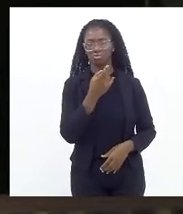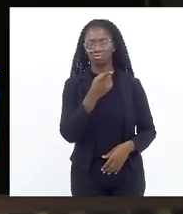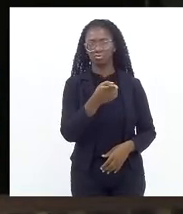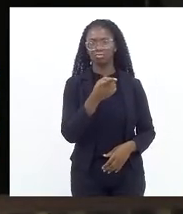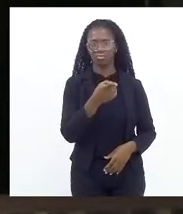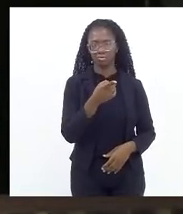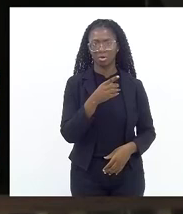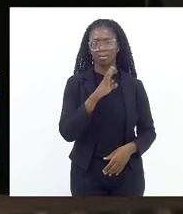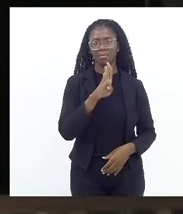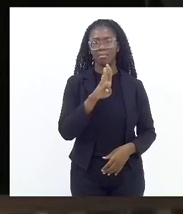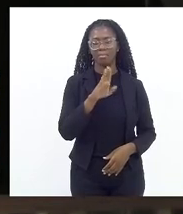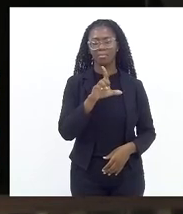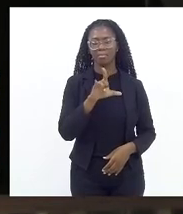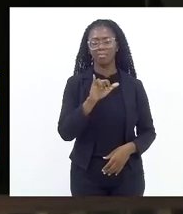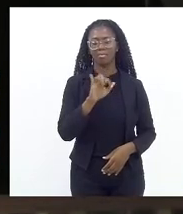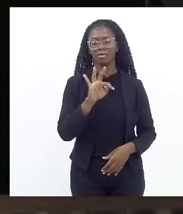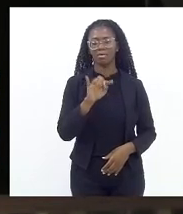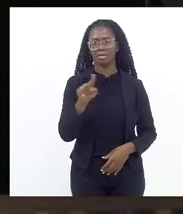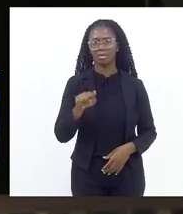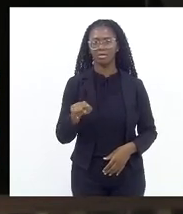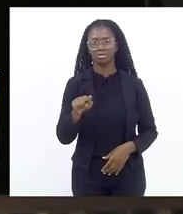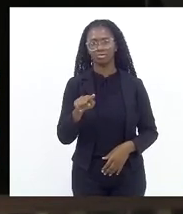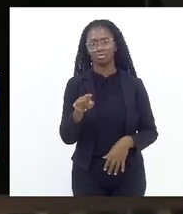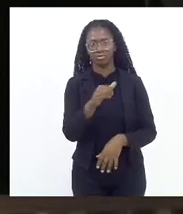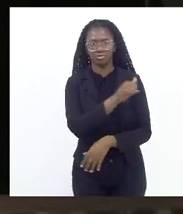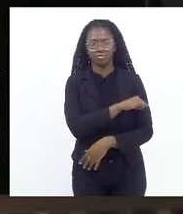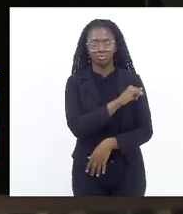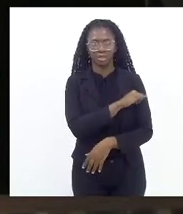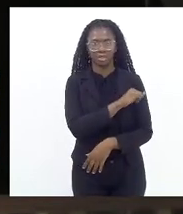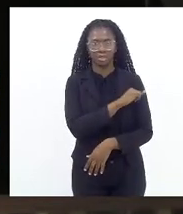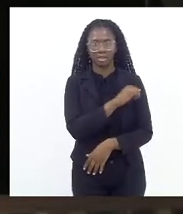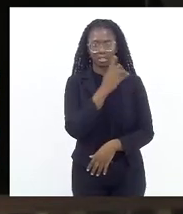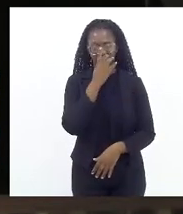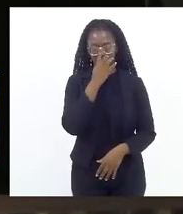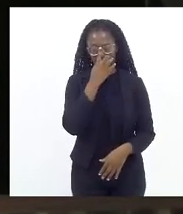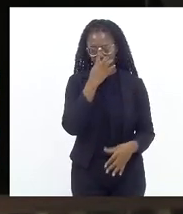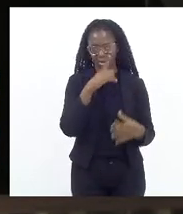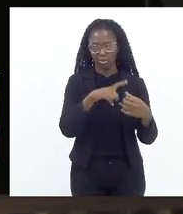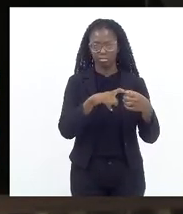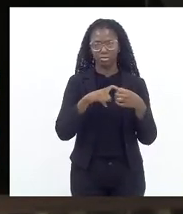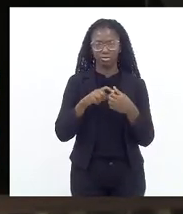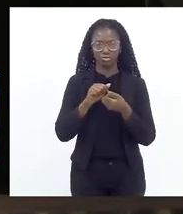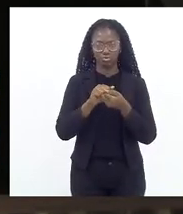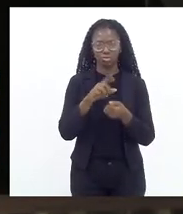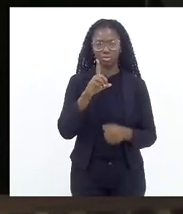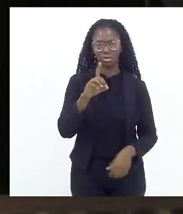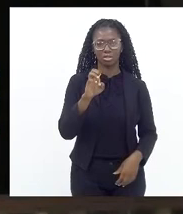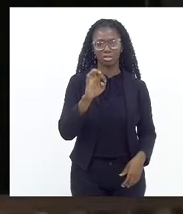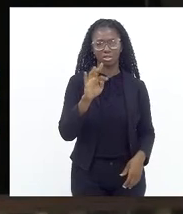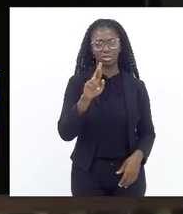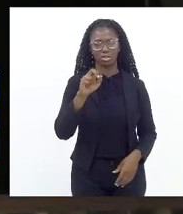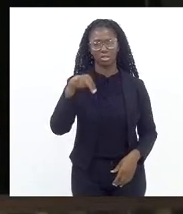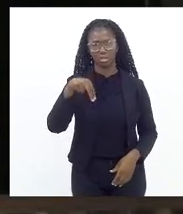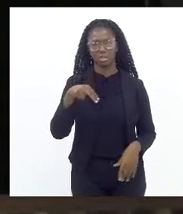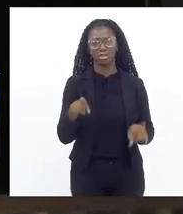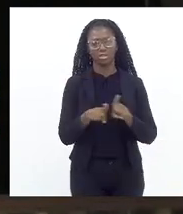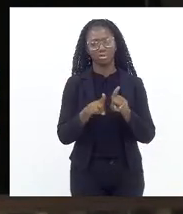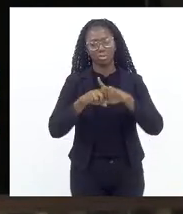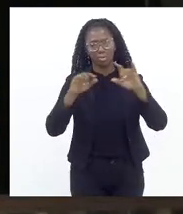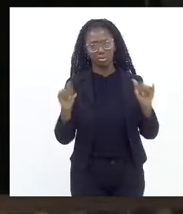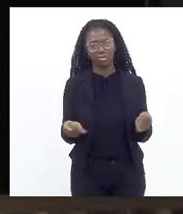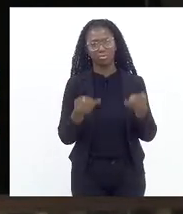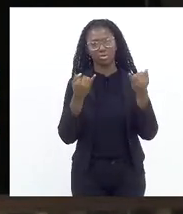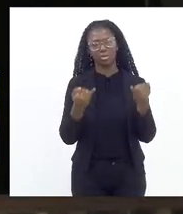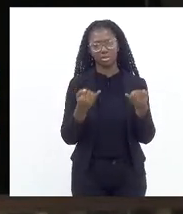uma blitz no estado do Rio de Janeiro, com uma parceria com o DETRAN, não é, aproveitando a pauta que